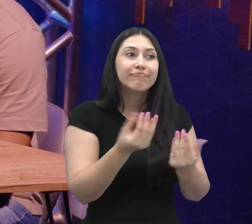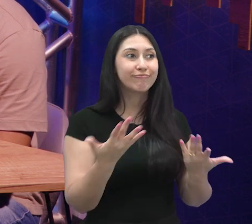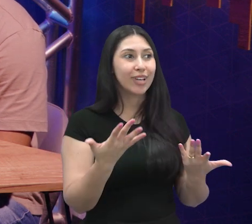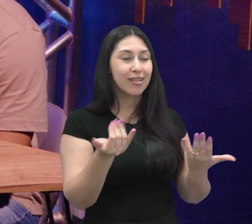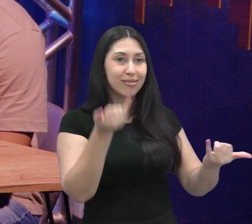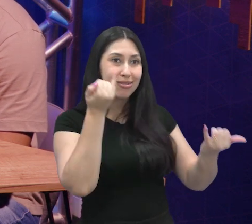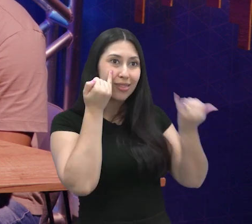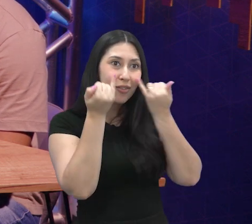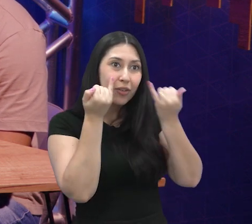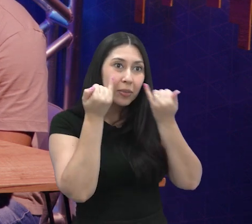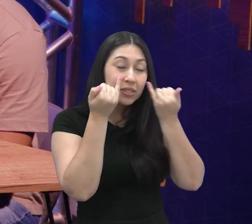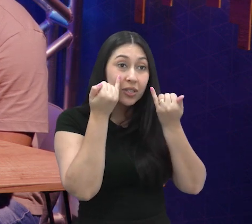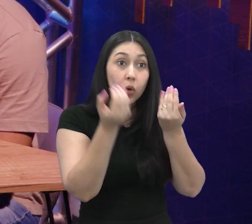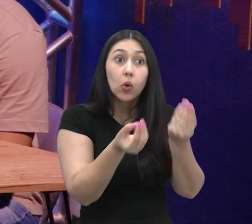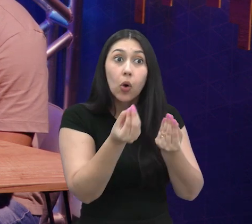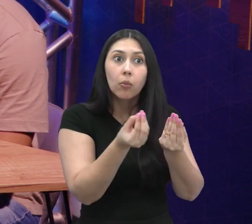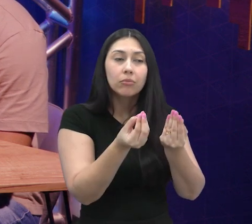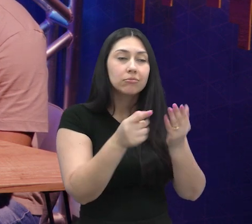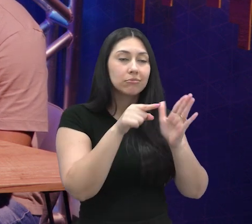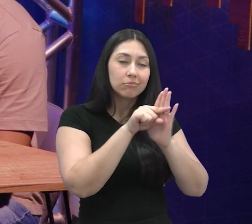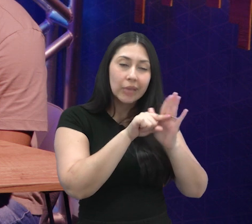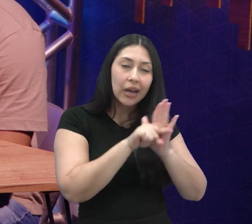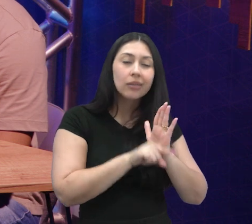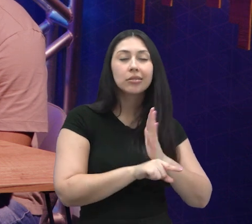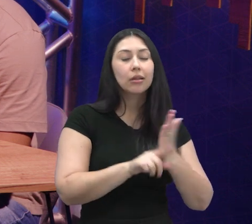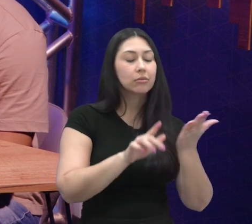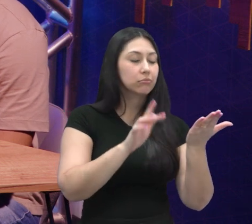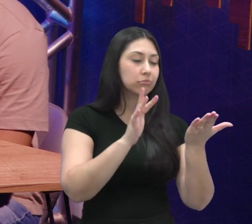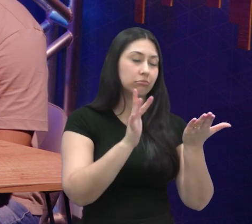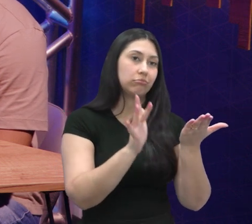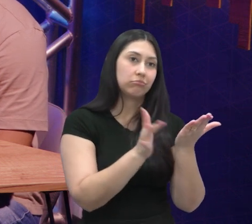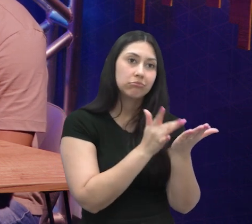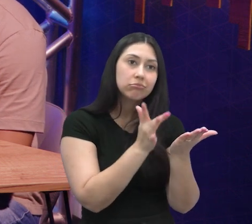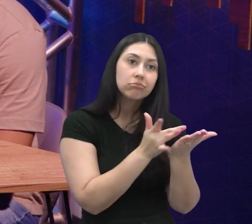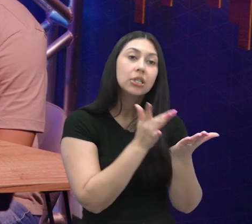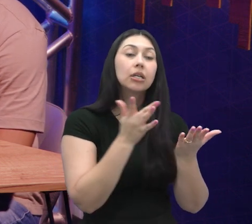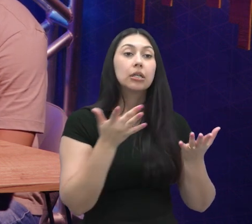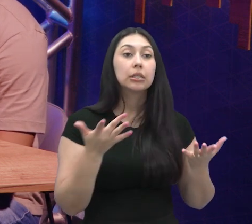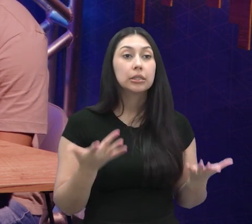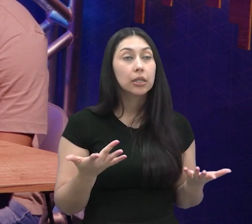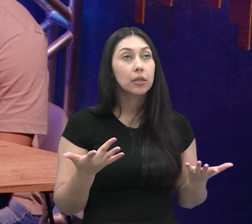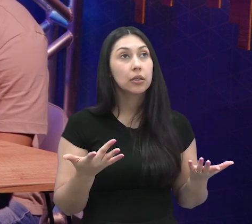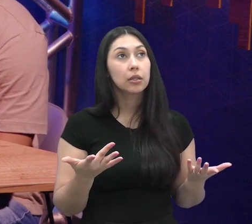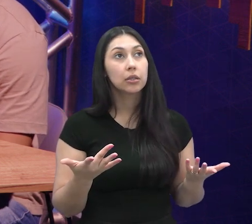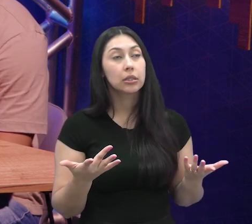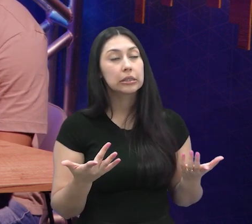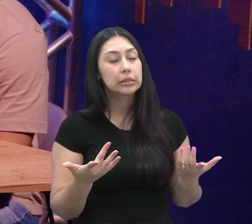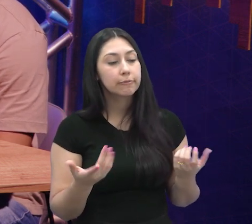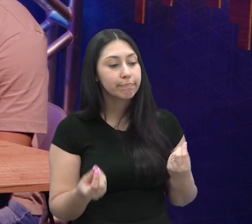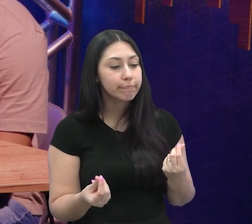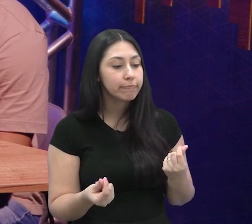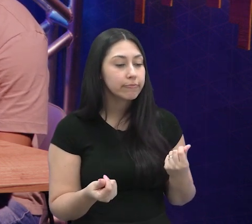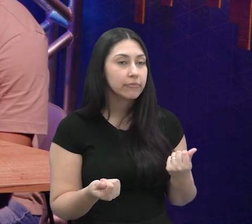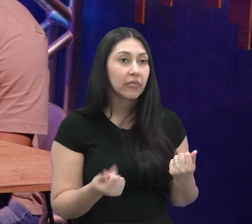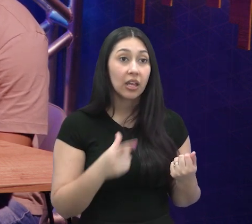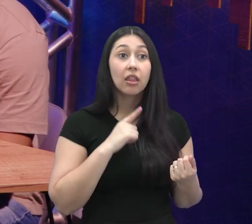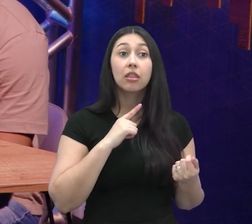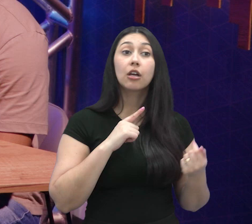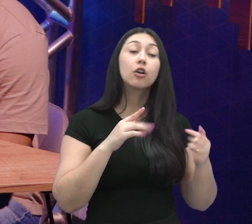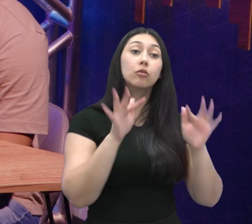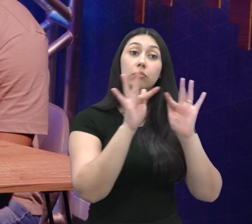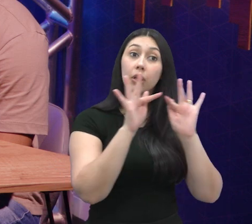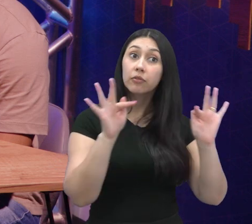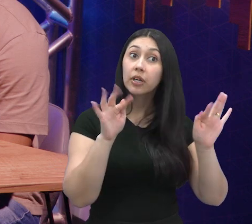ia conseguir esse tipo de informação olhando as notícias. Então, a gente tem aqui um